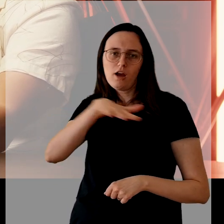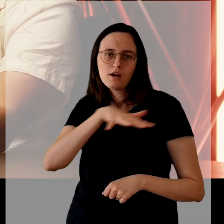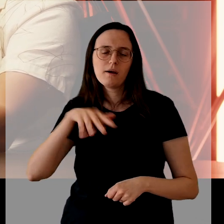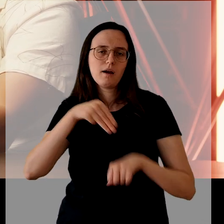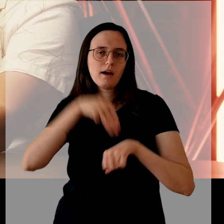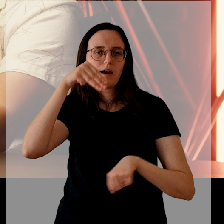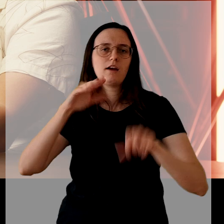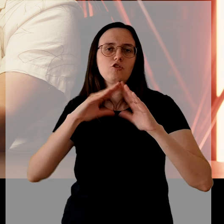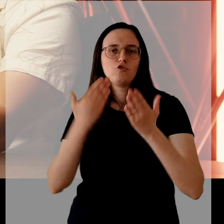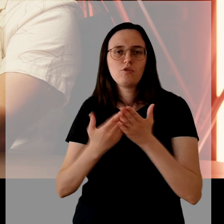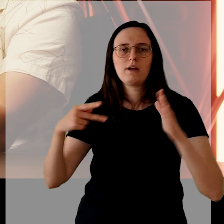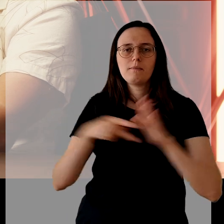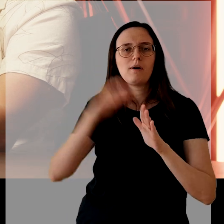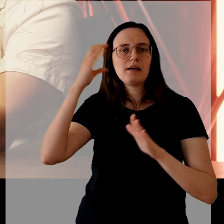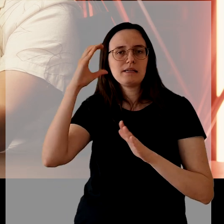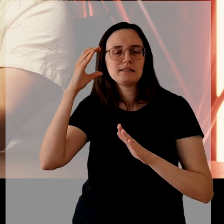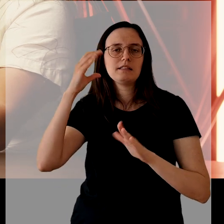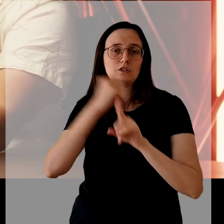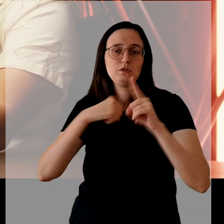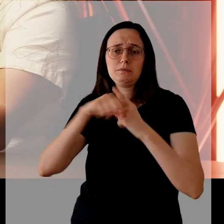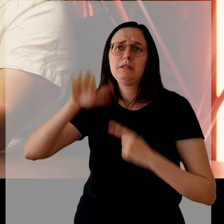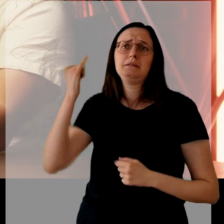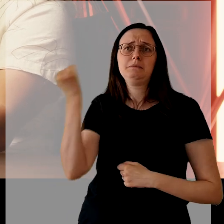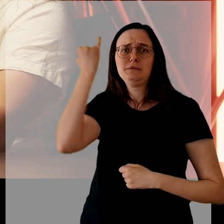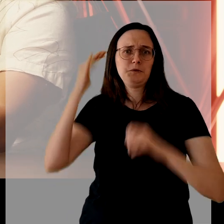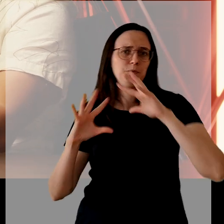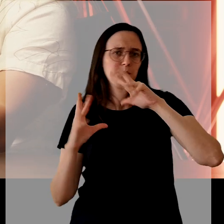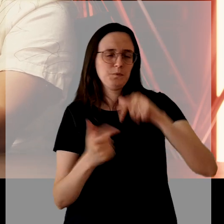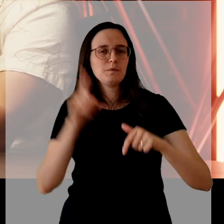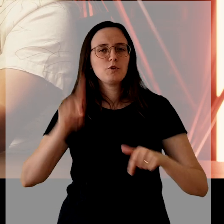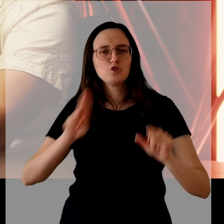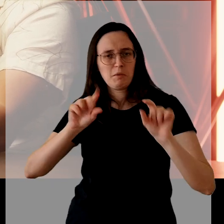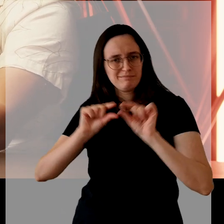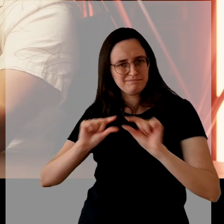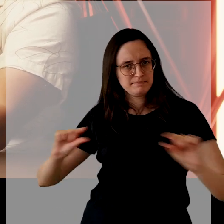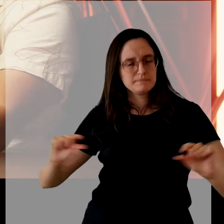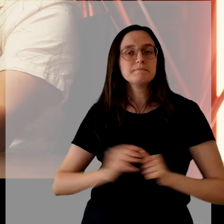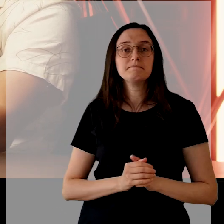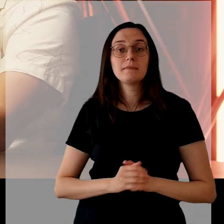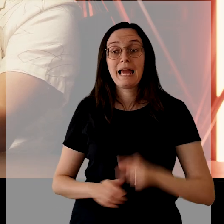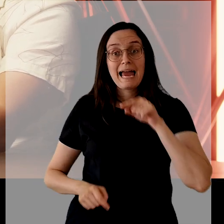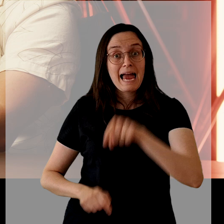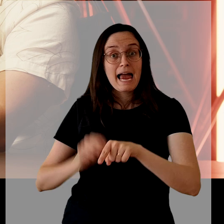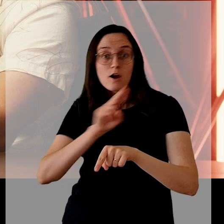mestrado em História, numa escola de Ciências Sociais, a escola mais importante de Ciências Sociais do mundo, que é a École des Hautes Études en Sciences